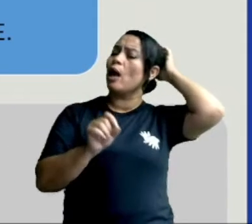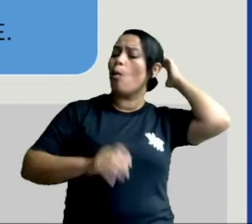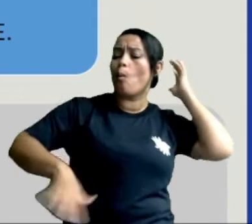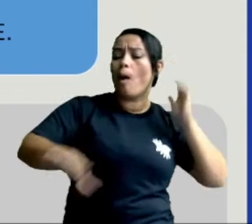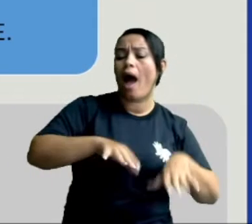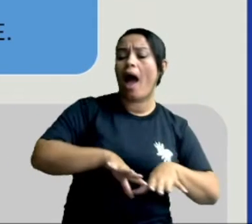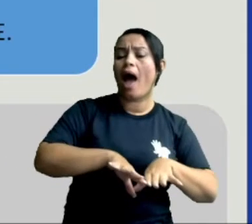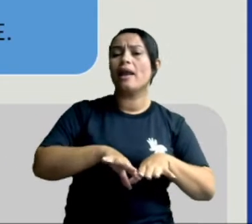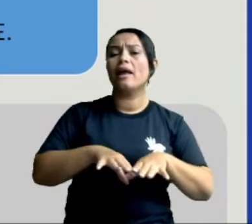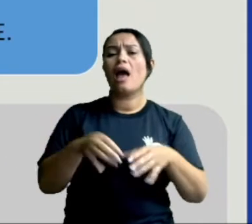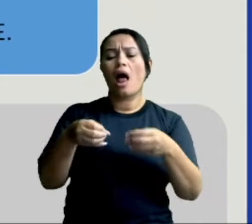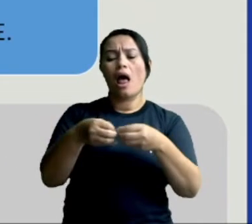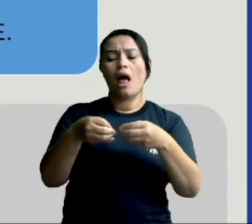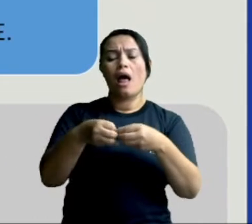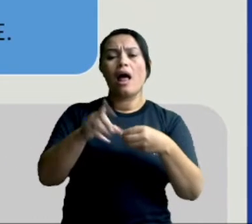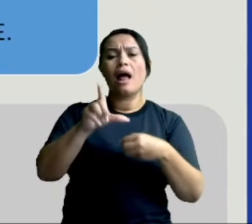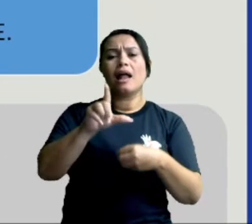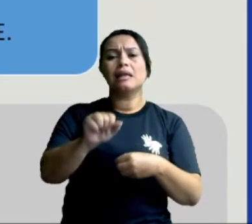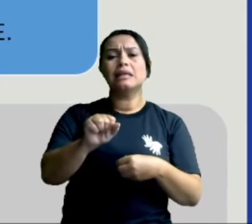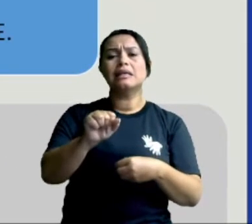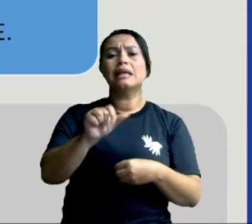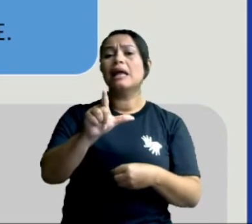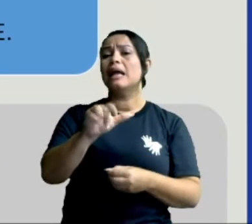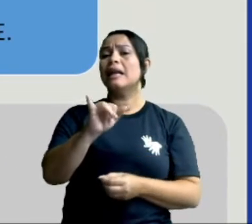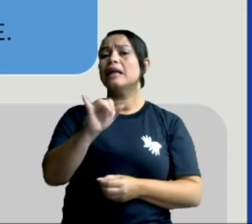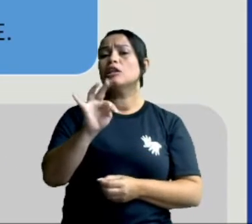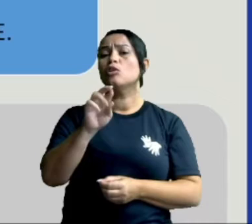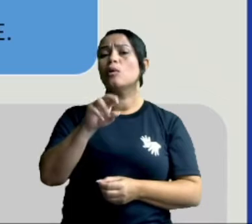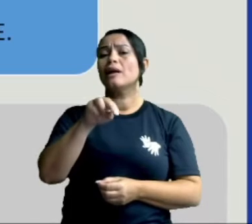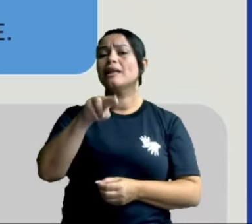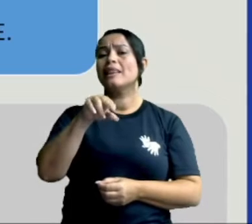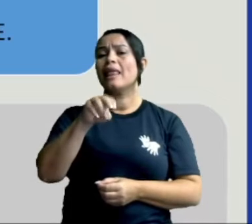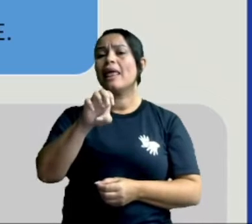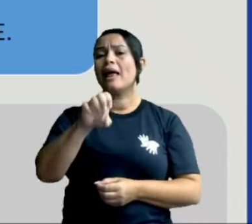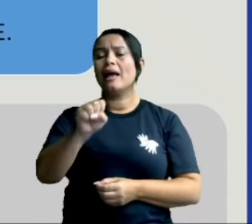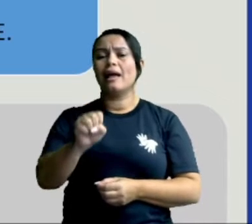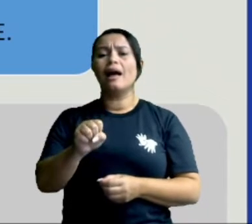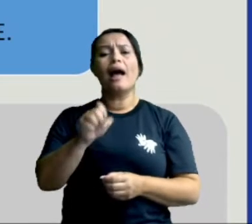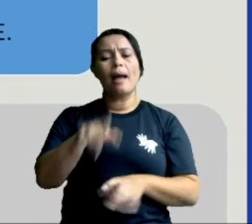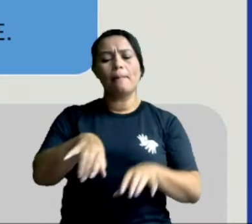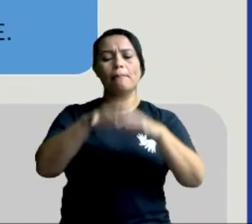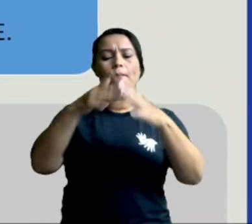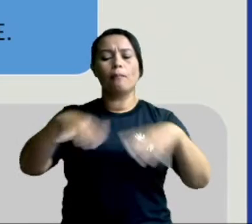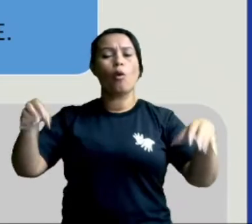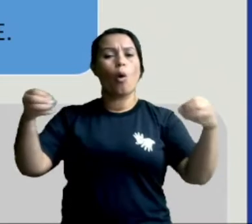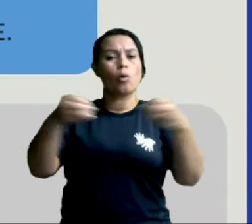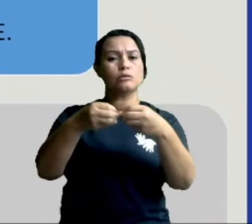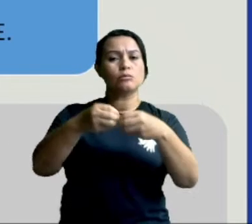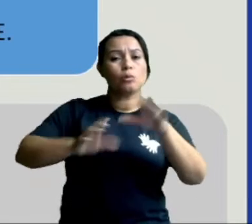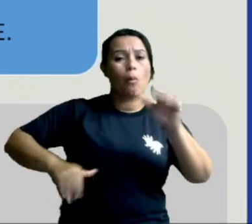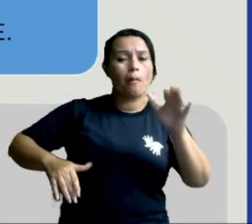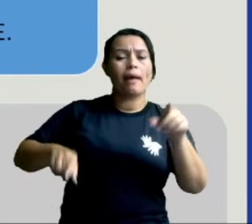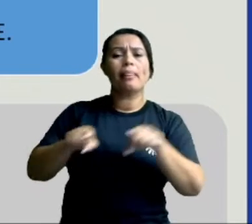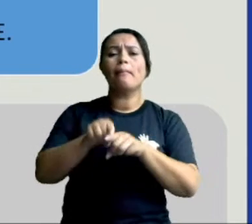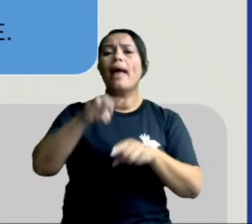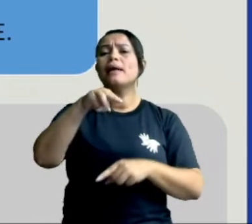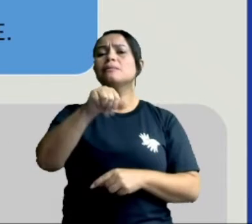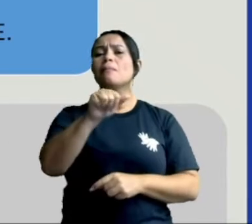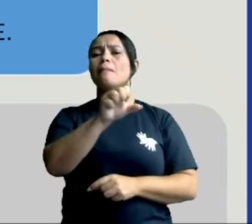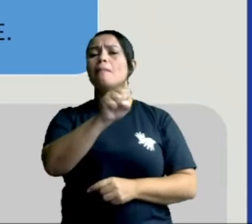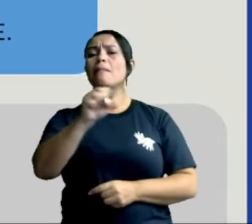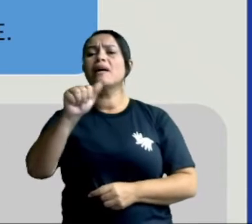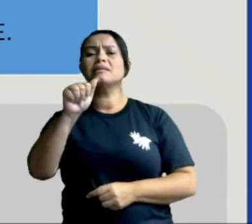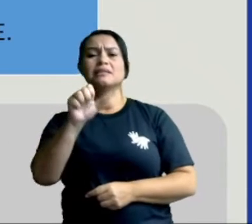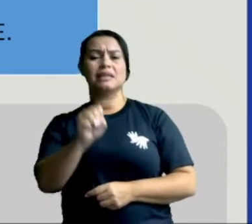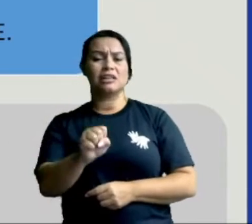Litorânea é uma área próxima ao mar né é uma área de Maringá sonhando eu acho massas de ar é um